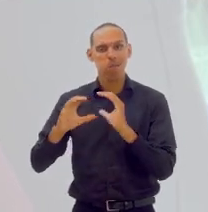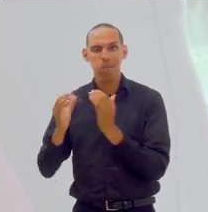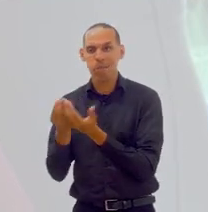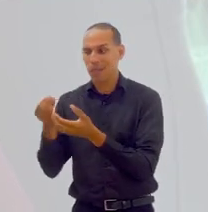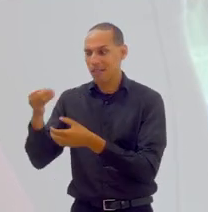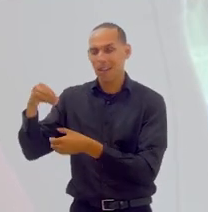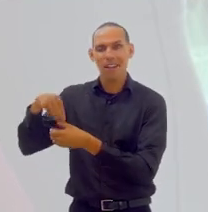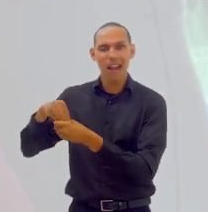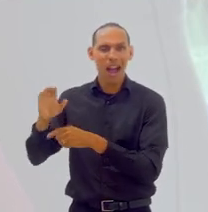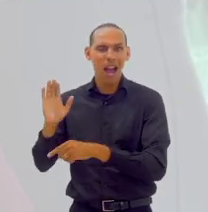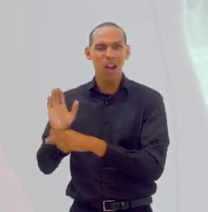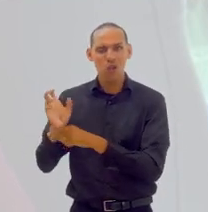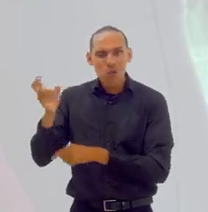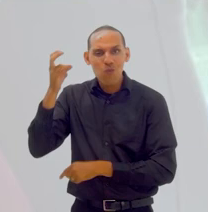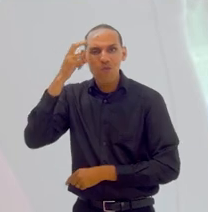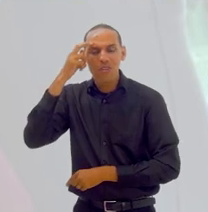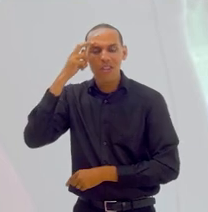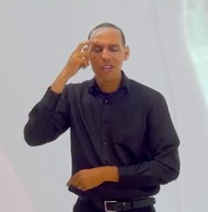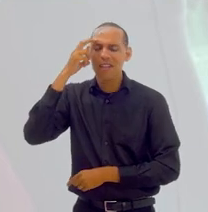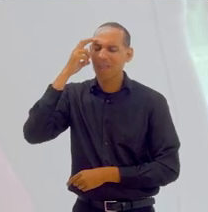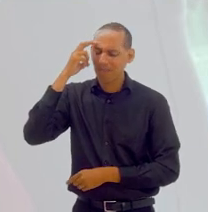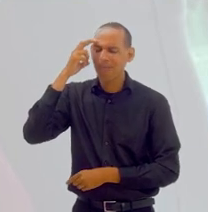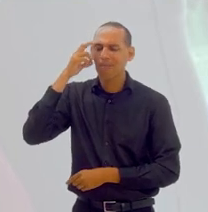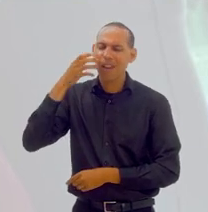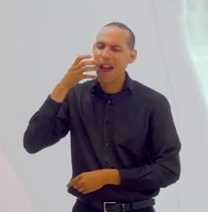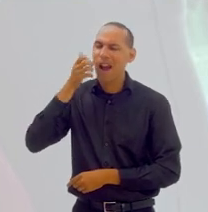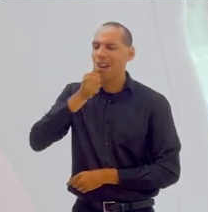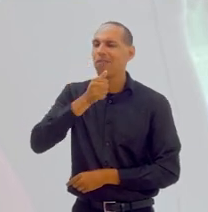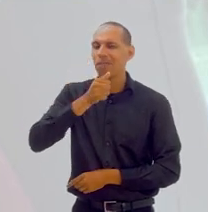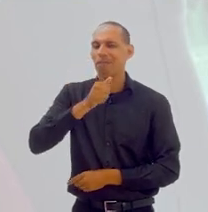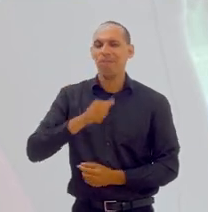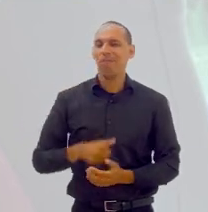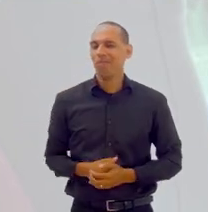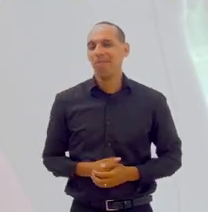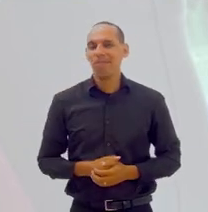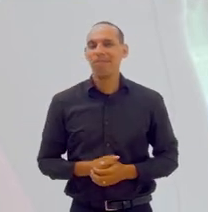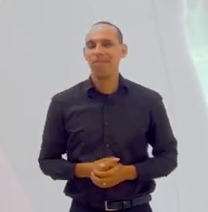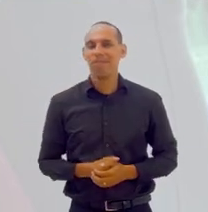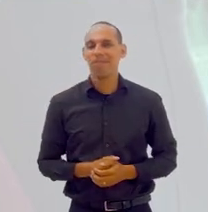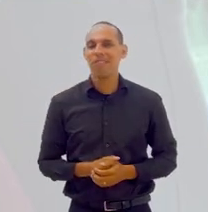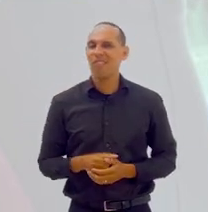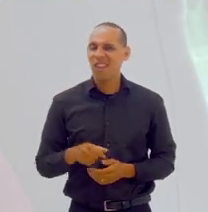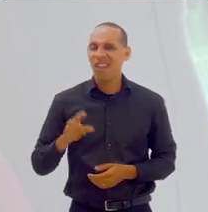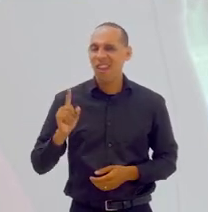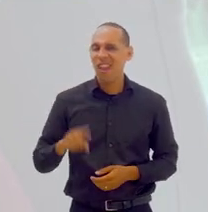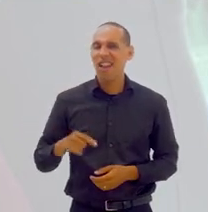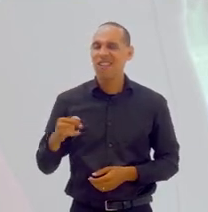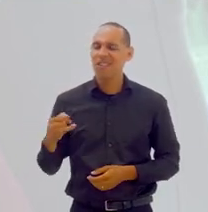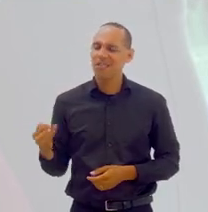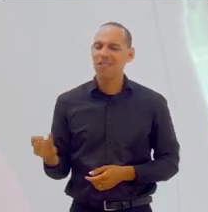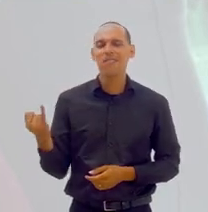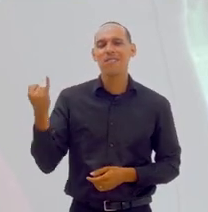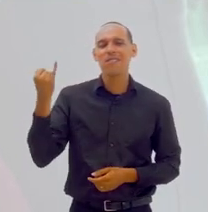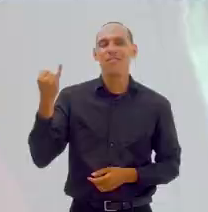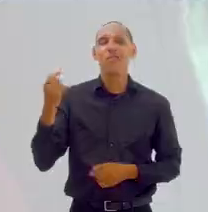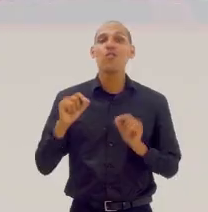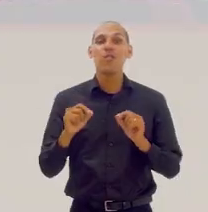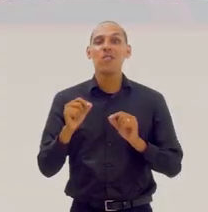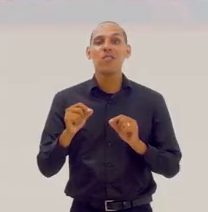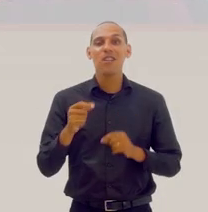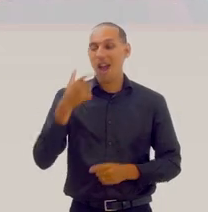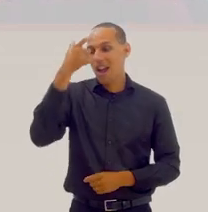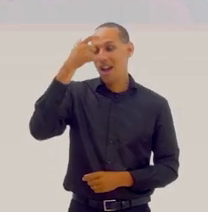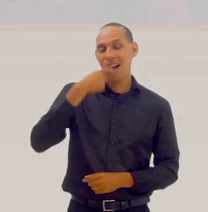em prol da cultura é um elemento redentor, é um elemento chave na consolidação do caráter do